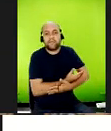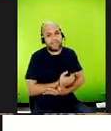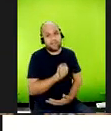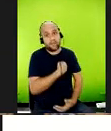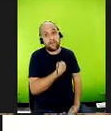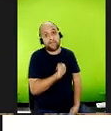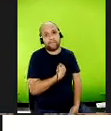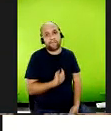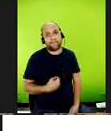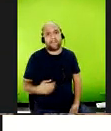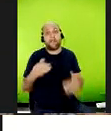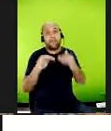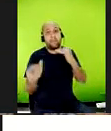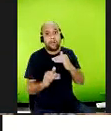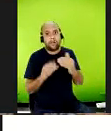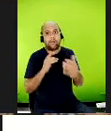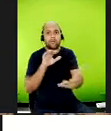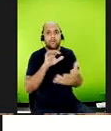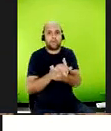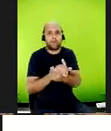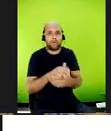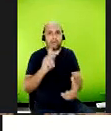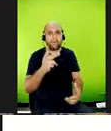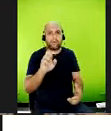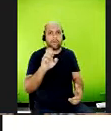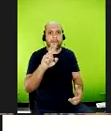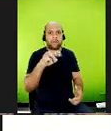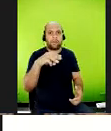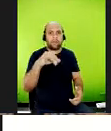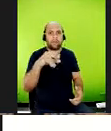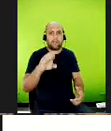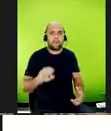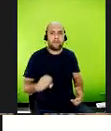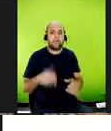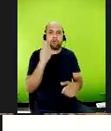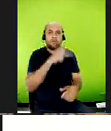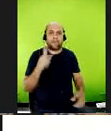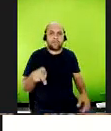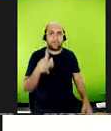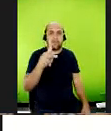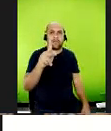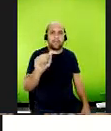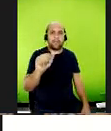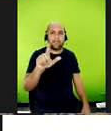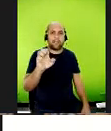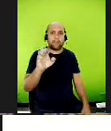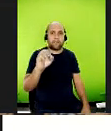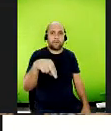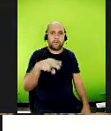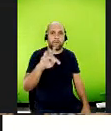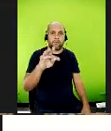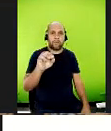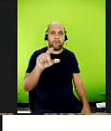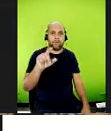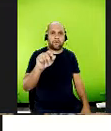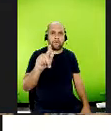lembro aqui embaixo maridão aqui o Hermínio ele é um professor ele é paleontólogo né Na hora que legal né a profissão não acreditei só na frente